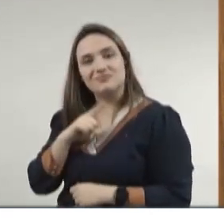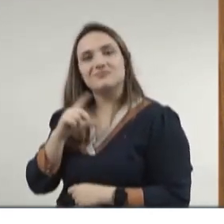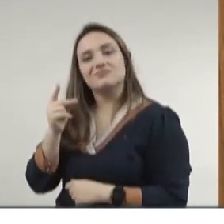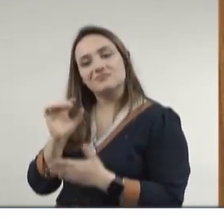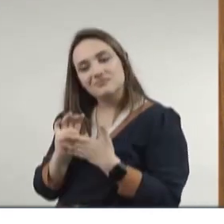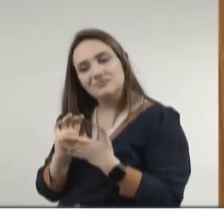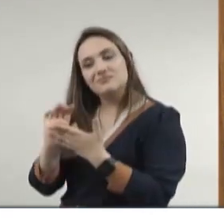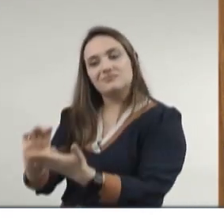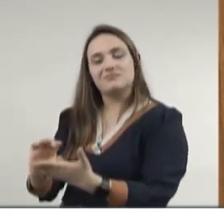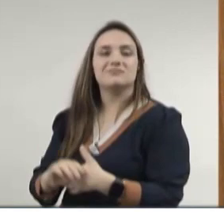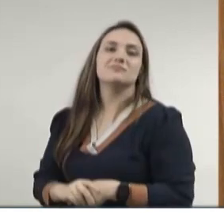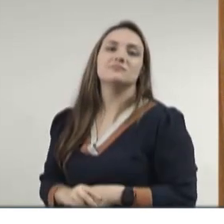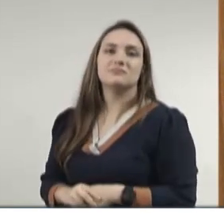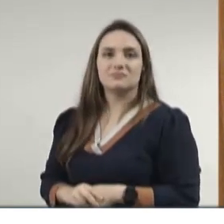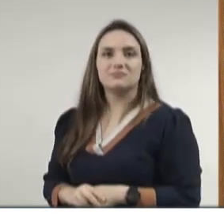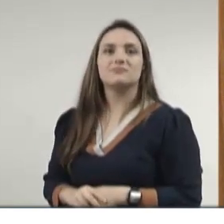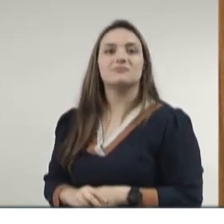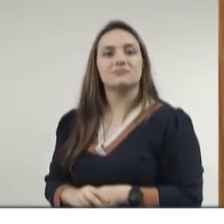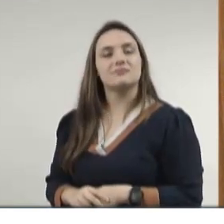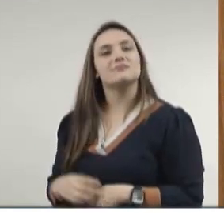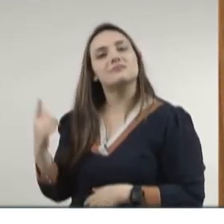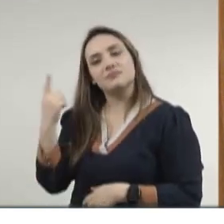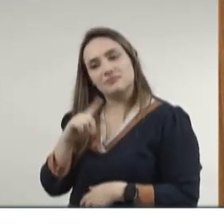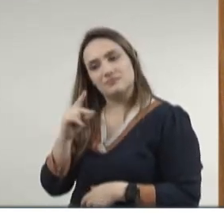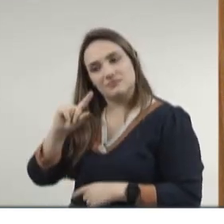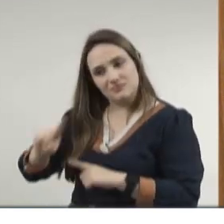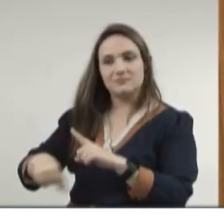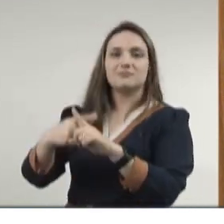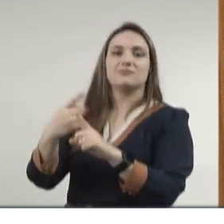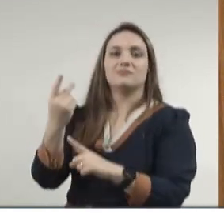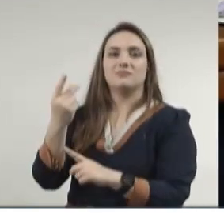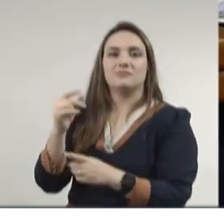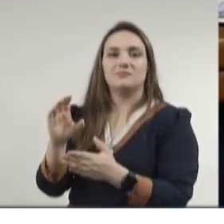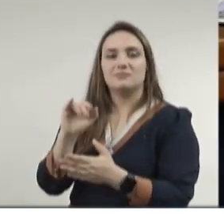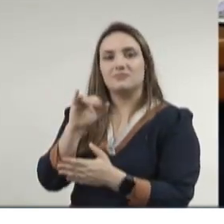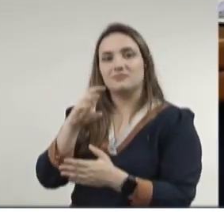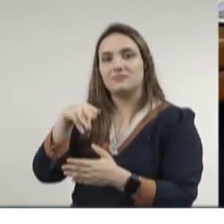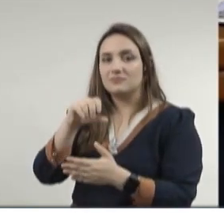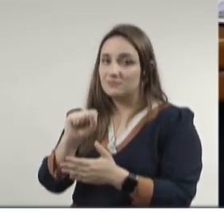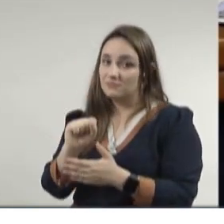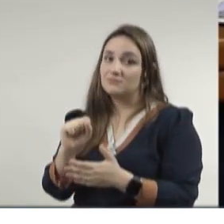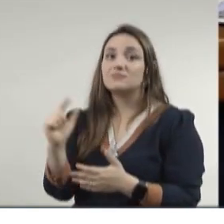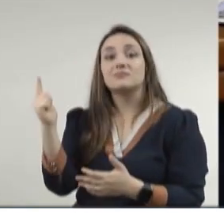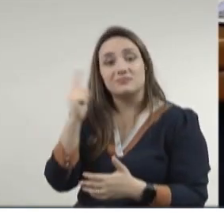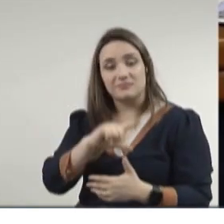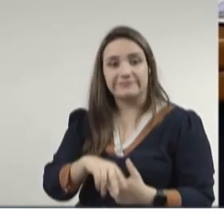uma pontuação para poder ganhar mais ICMS ecológico.